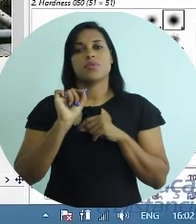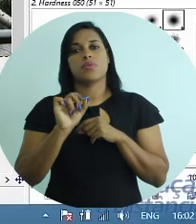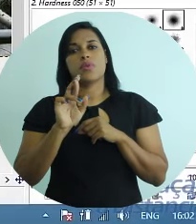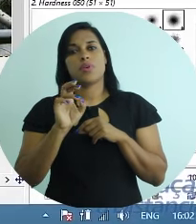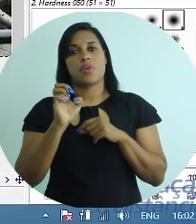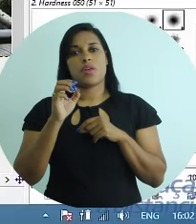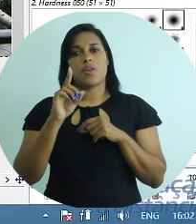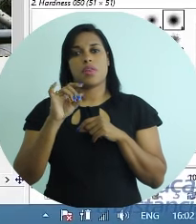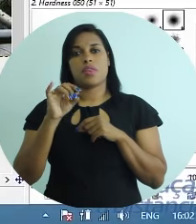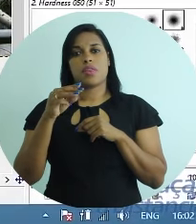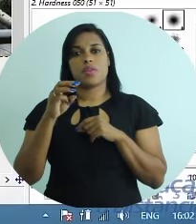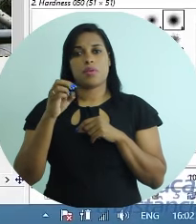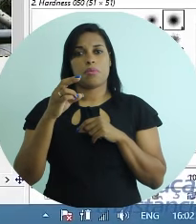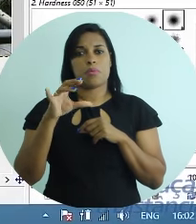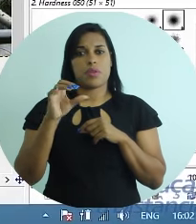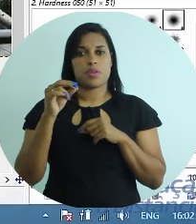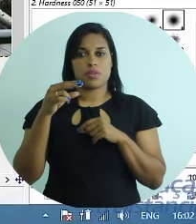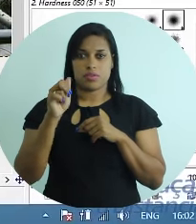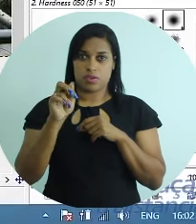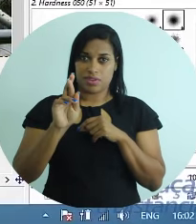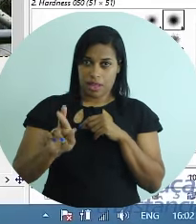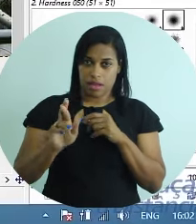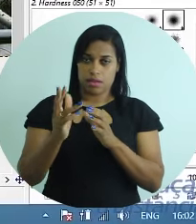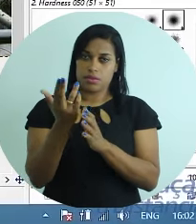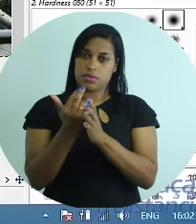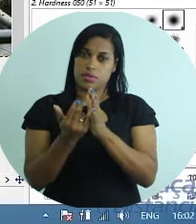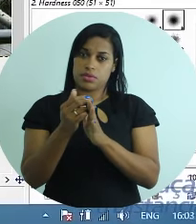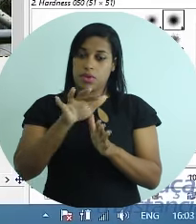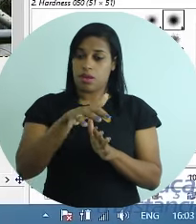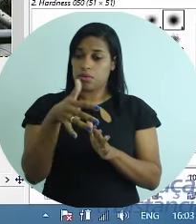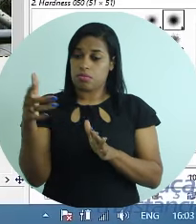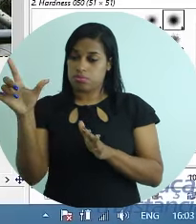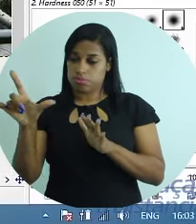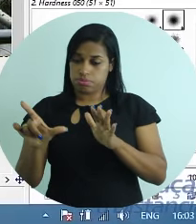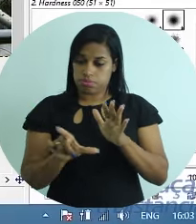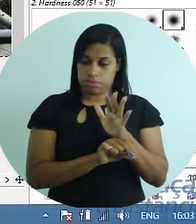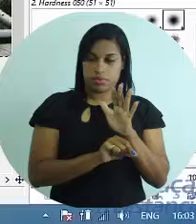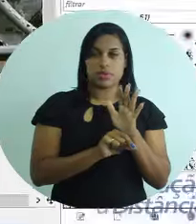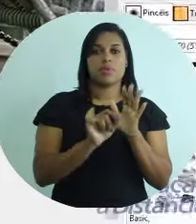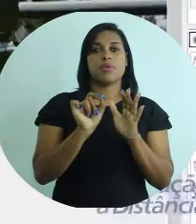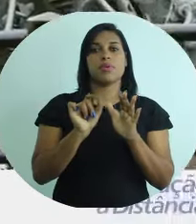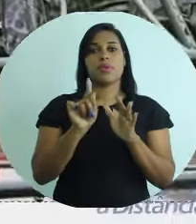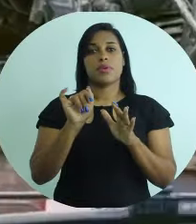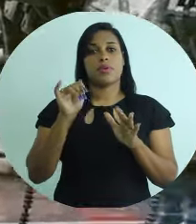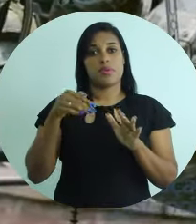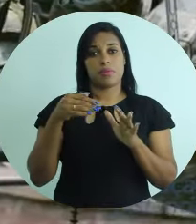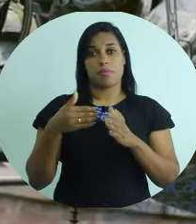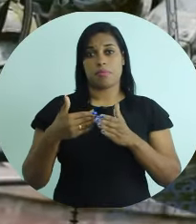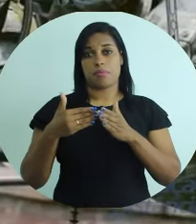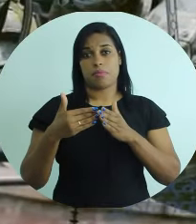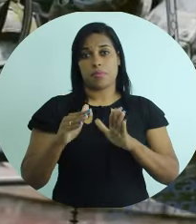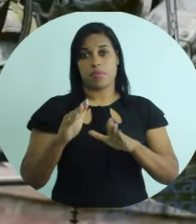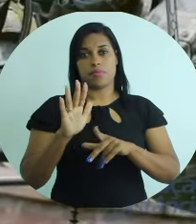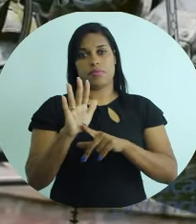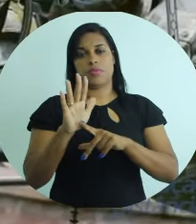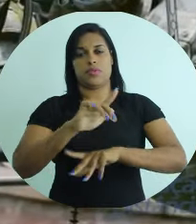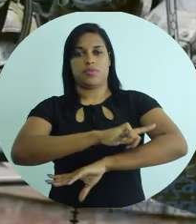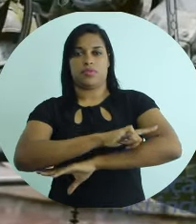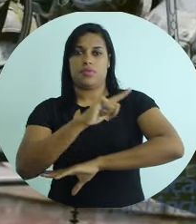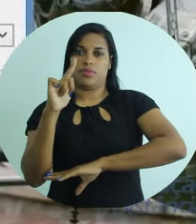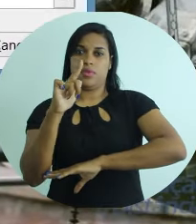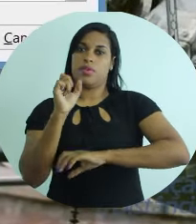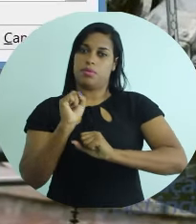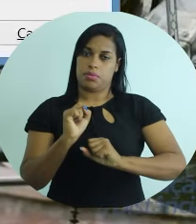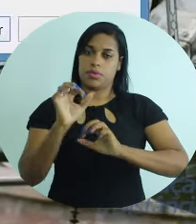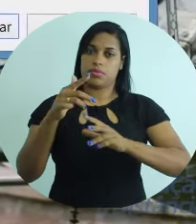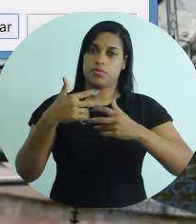redimensionar imagem. Quando eu escolho aqui esse redimensionar imagem, o GIMP vai mostrar uma janela onde eu vou poder